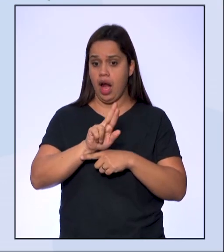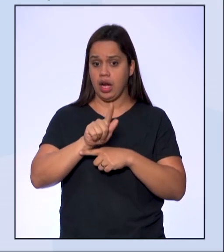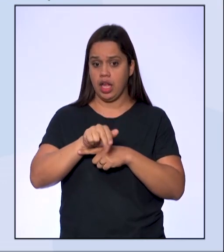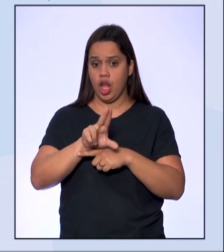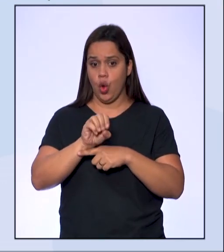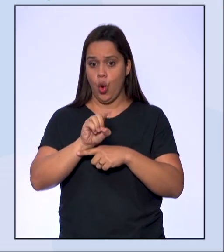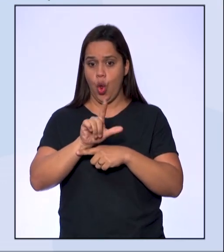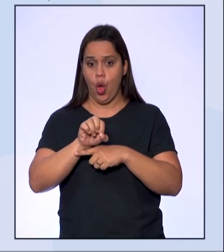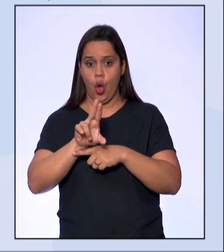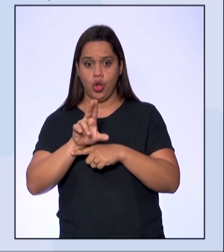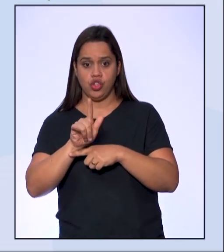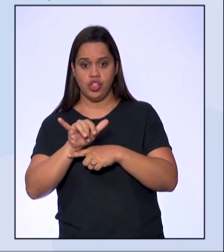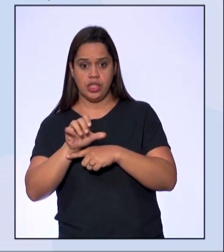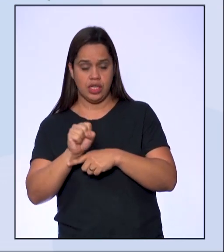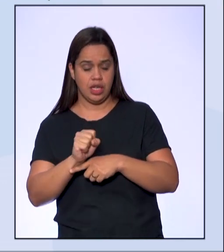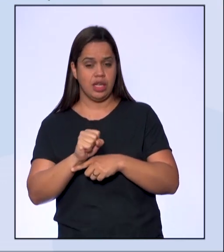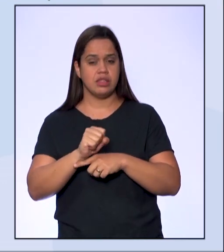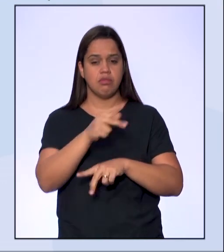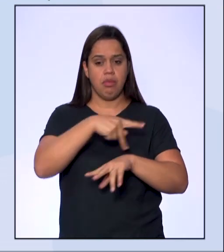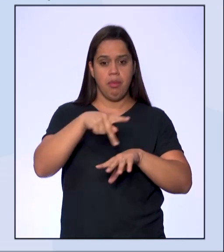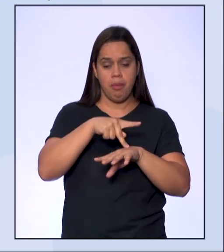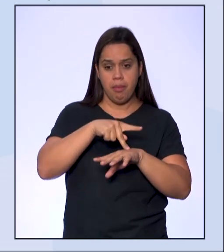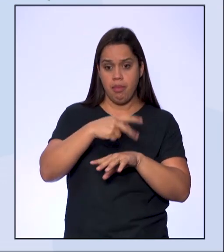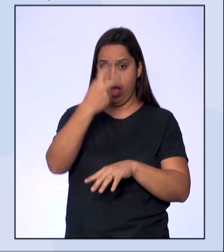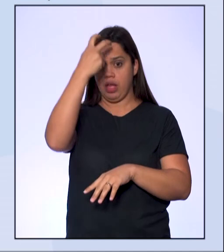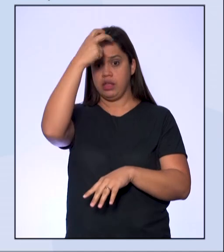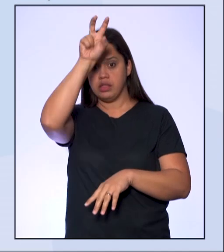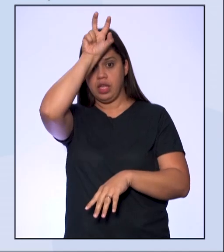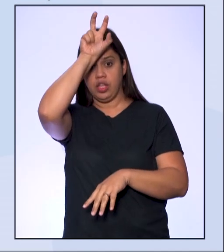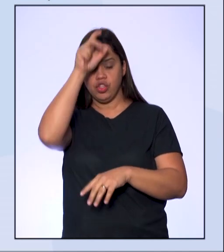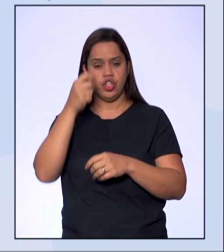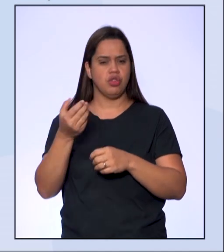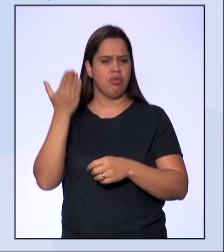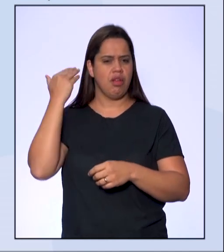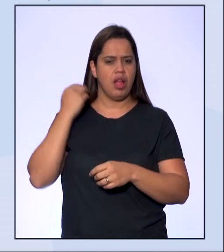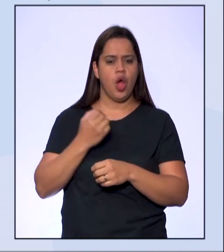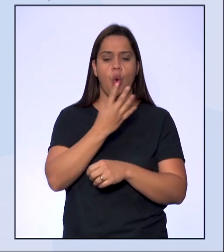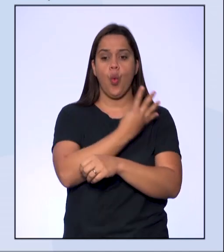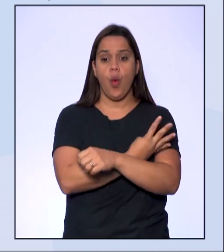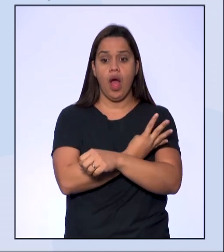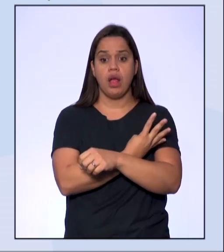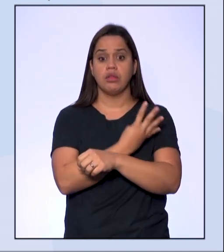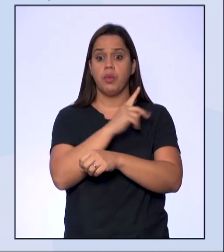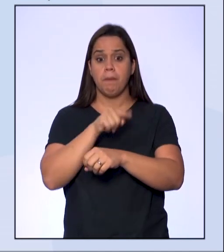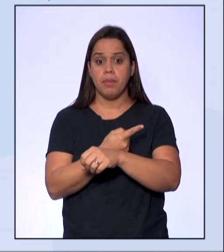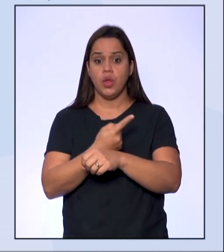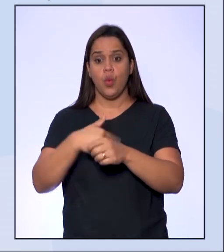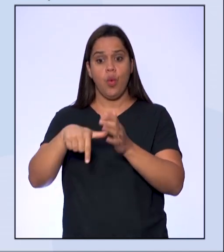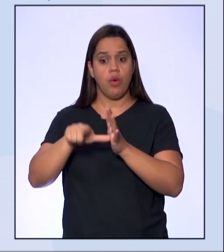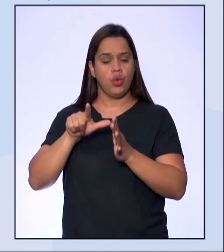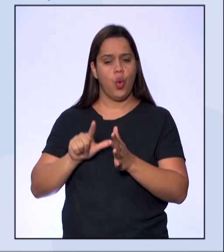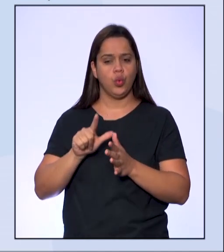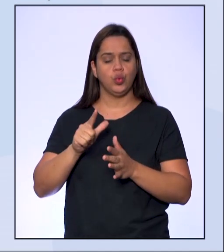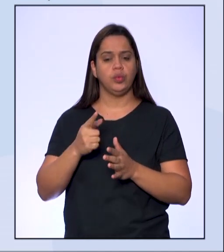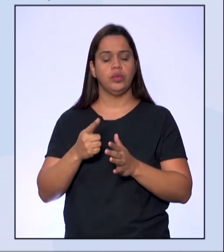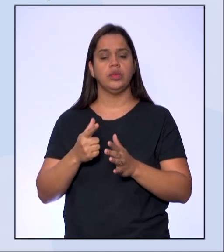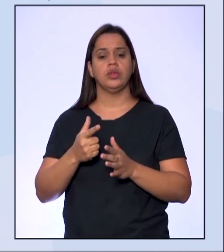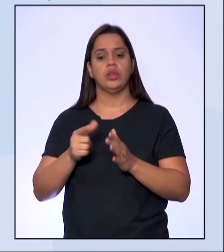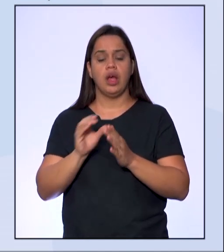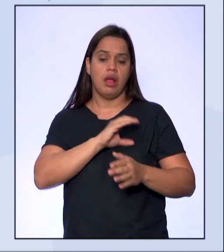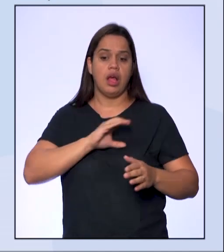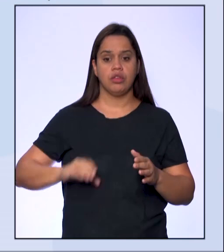Egito entre 4.000 e 2.000 anos antes de Cristo. Tatuar significa pintar ou gravar desenhos na